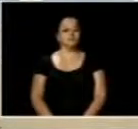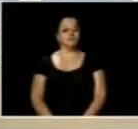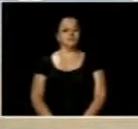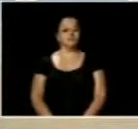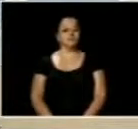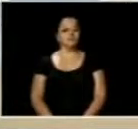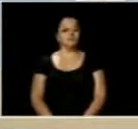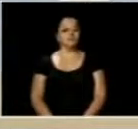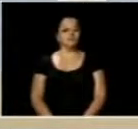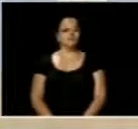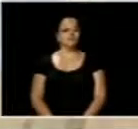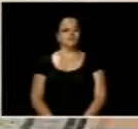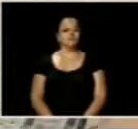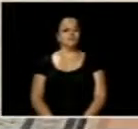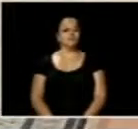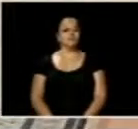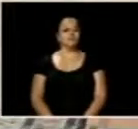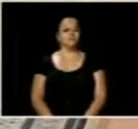Só três fora.